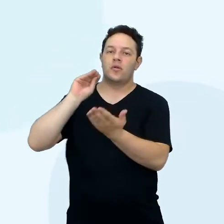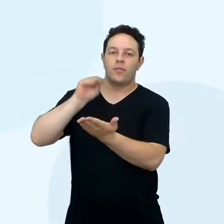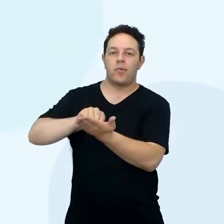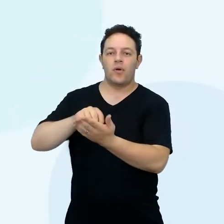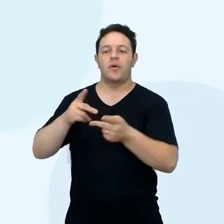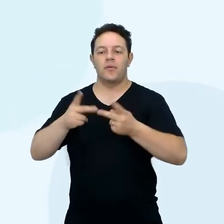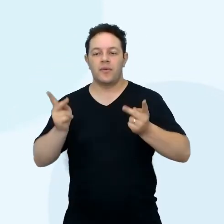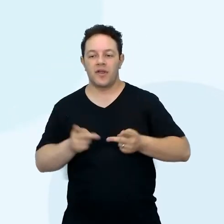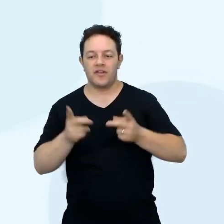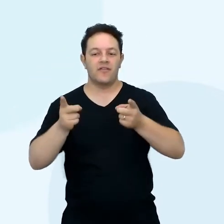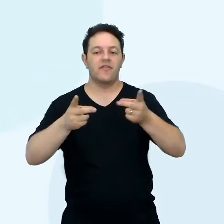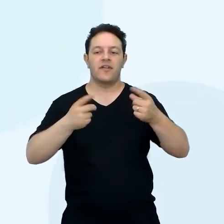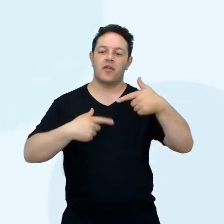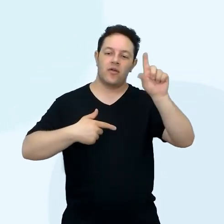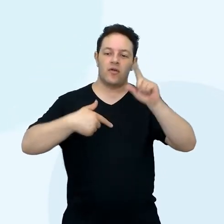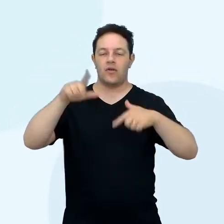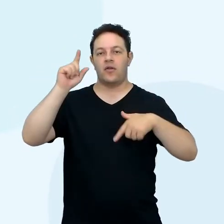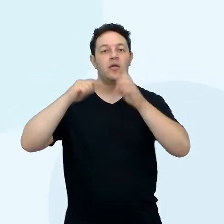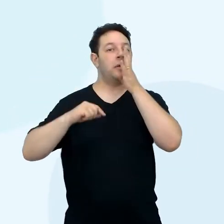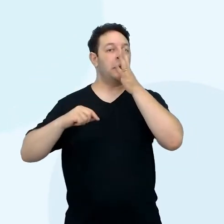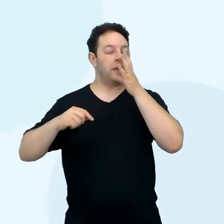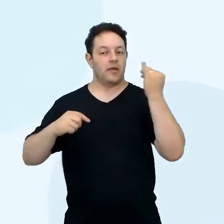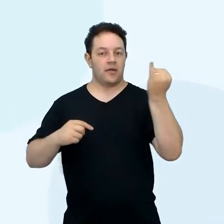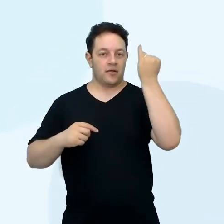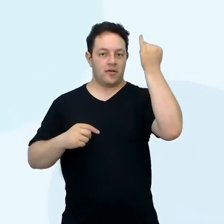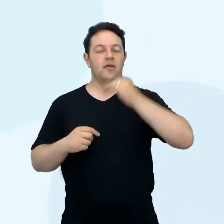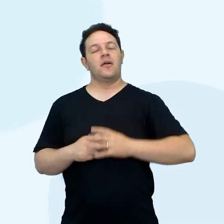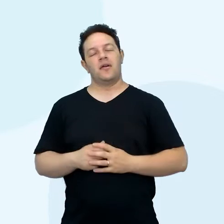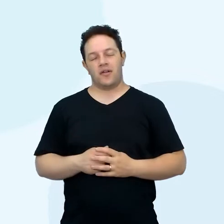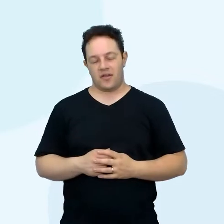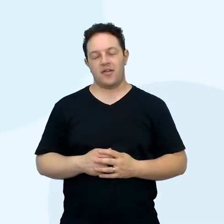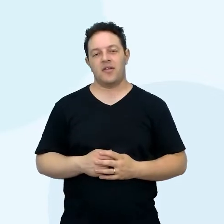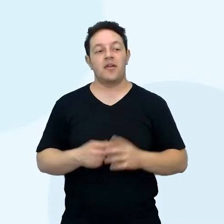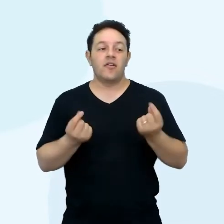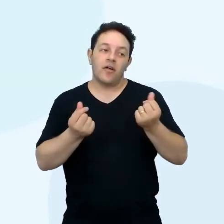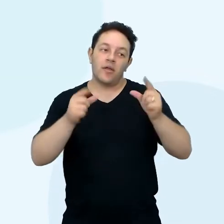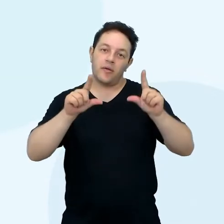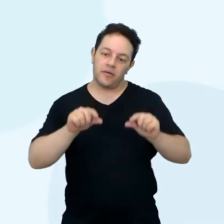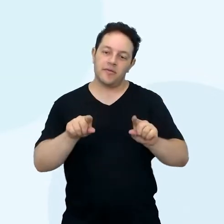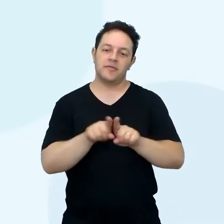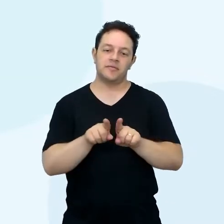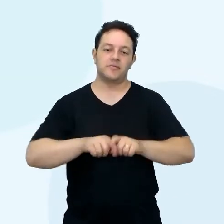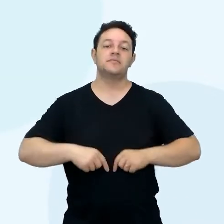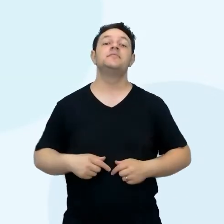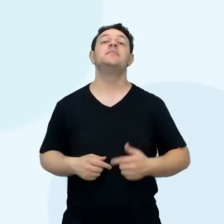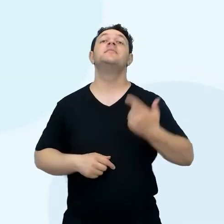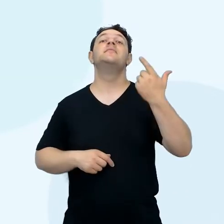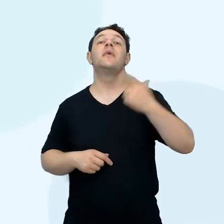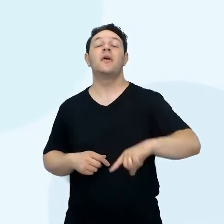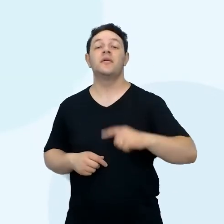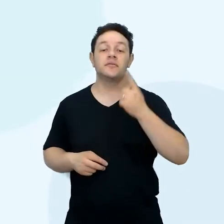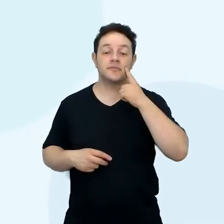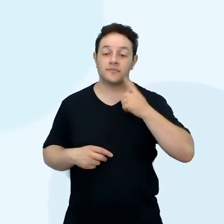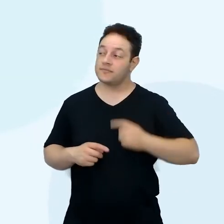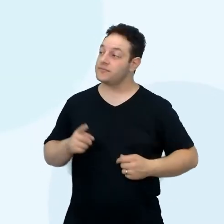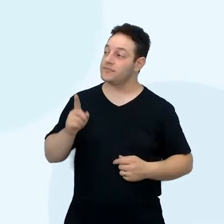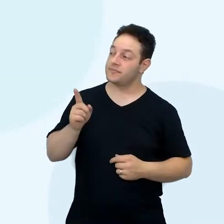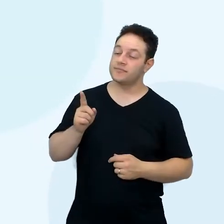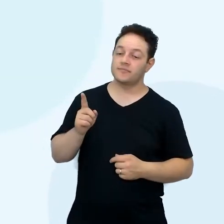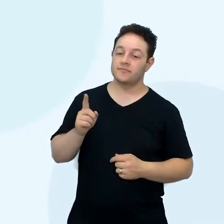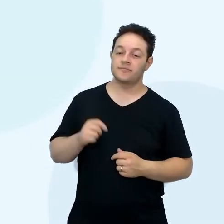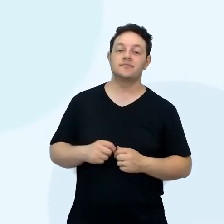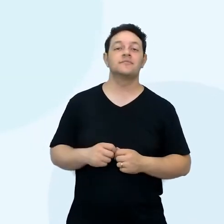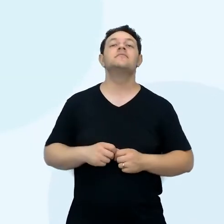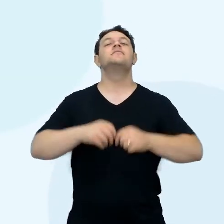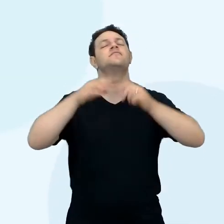podem colocar produtos mais interessantes e com valores melhores para o público. O que mais que nós temos aí, ó? Focar no